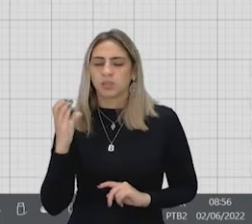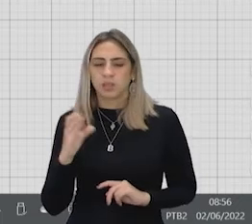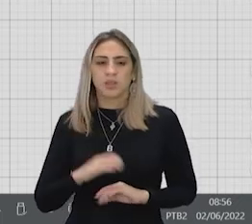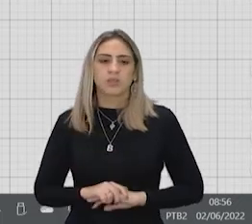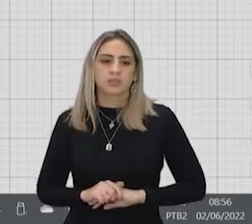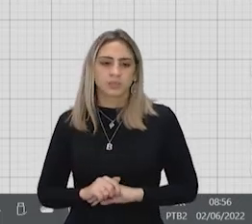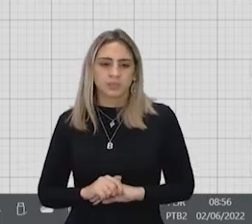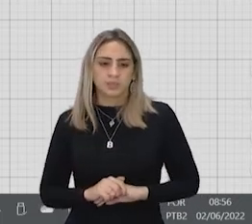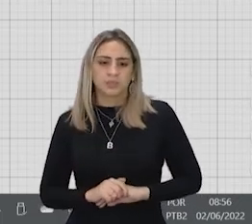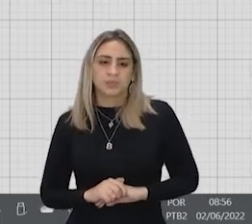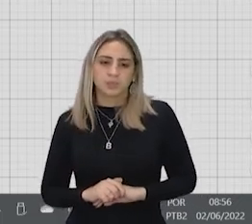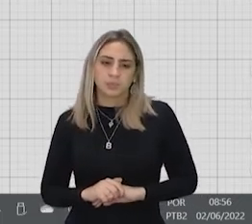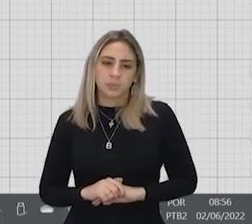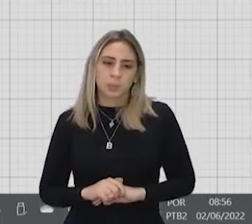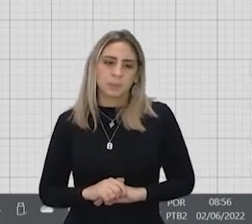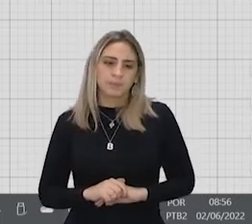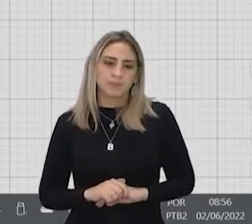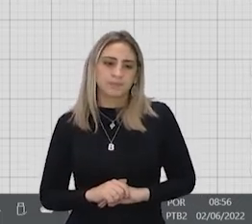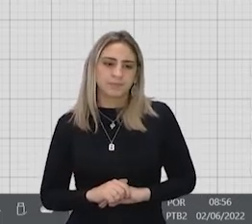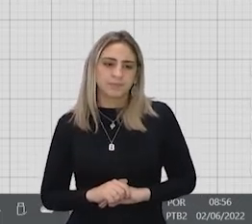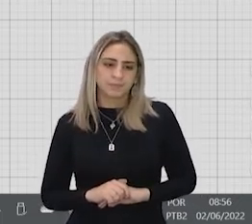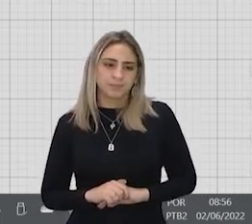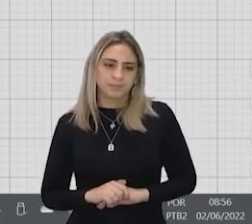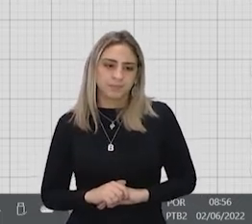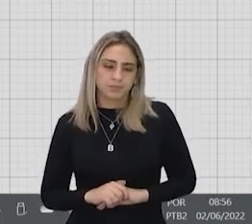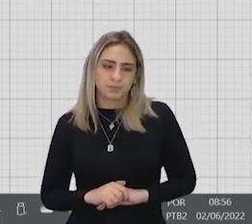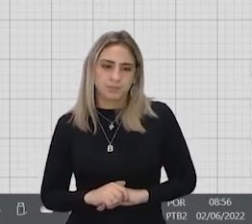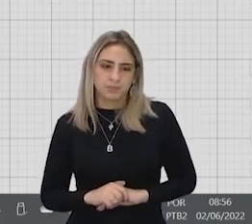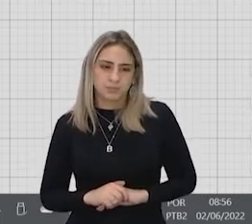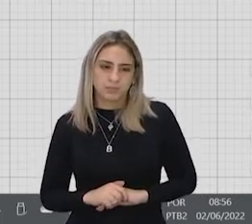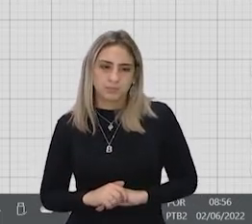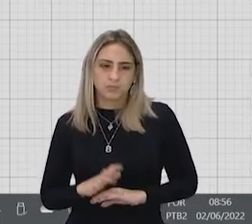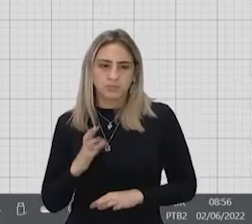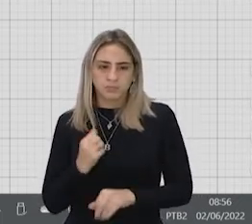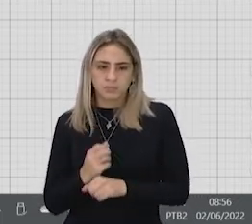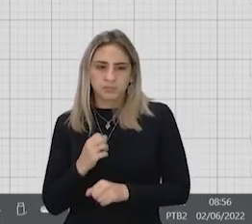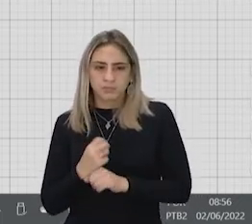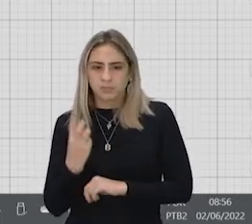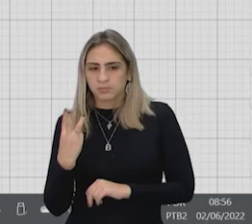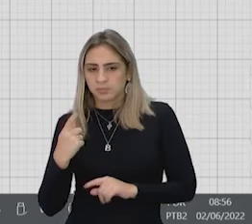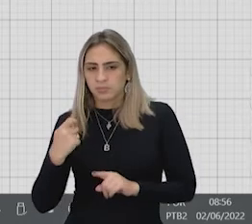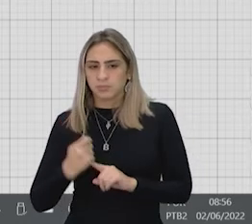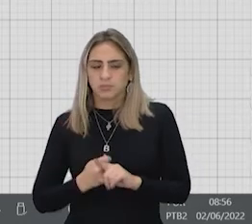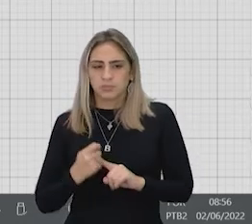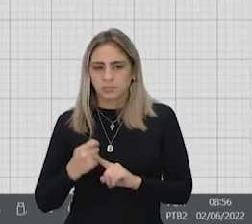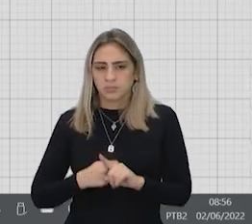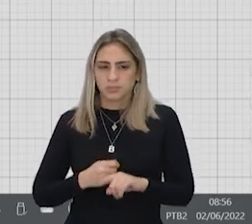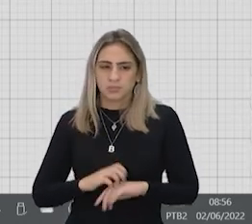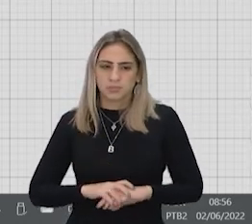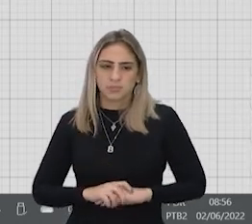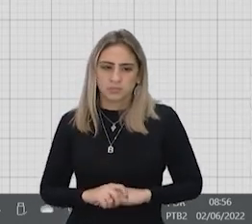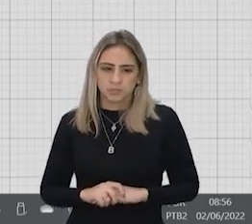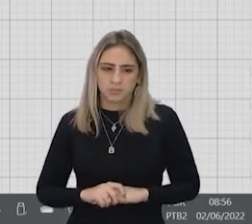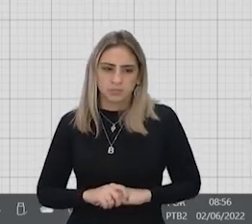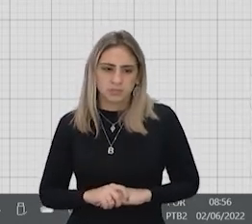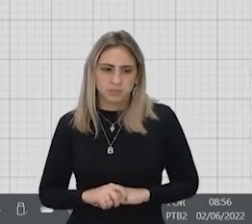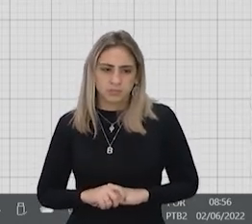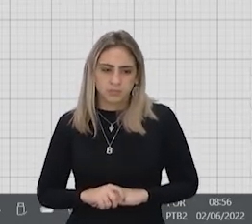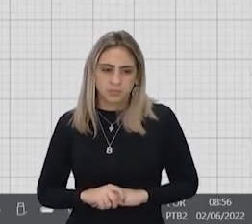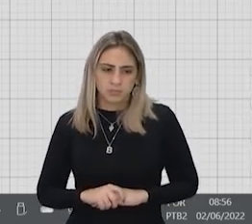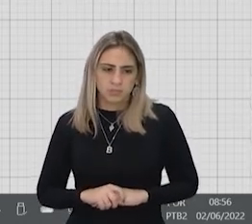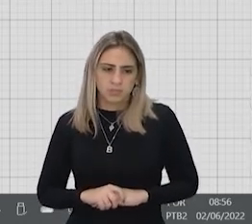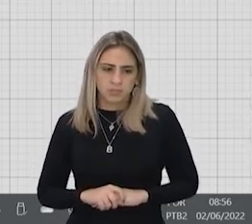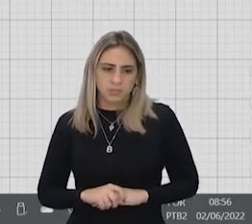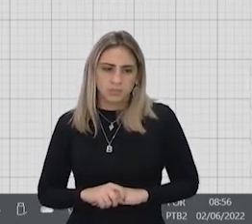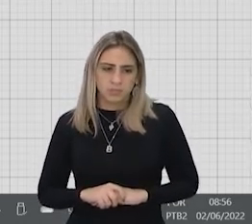R$1.000,61. A gente queria em 3 meses, ó, calcular em 3, vamos ver se eu consigo pôr aqui. Quase 3 aqui, ó. Ao